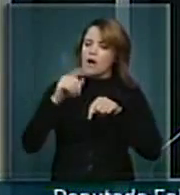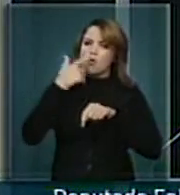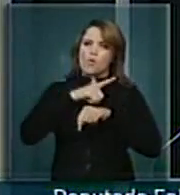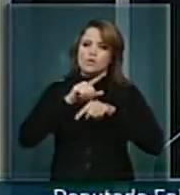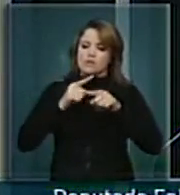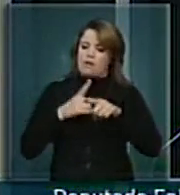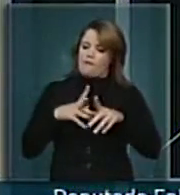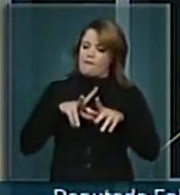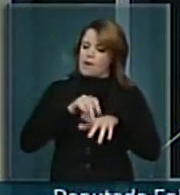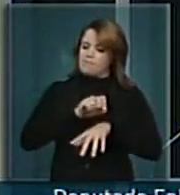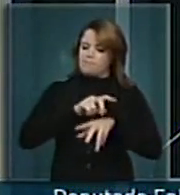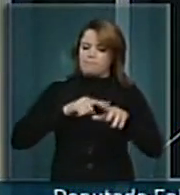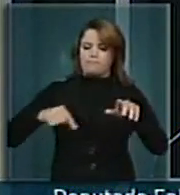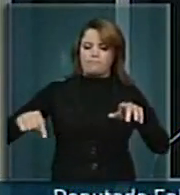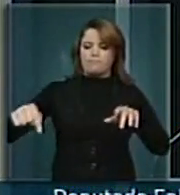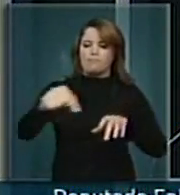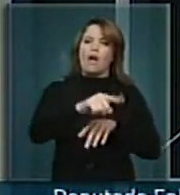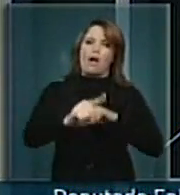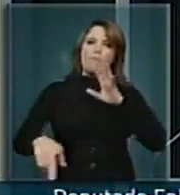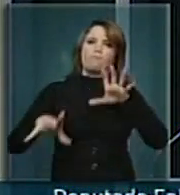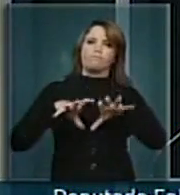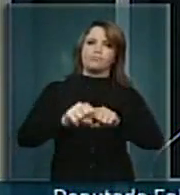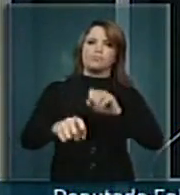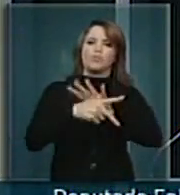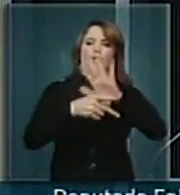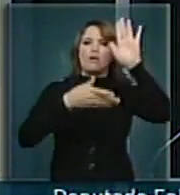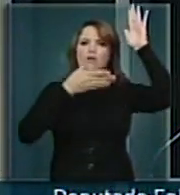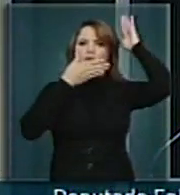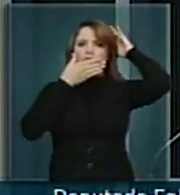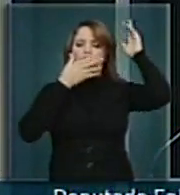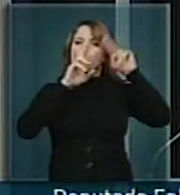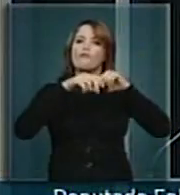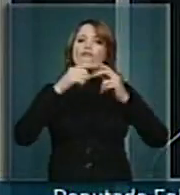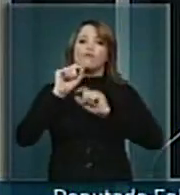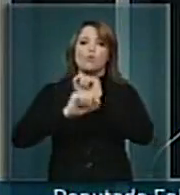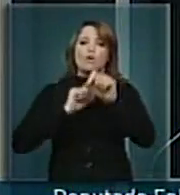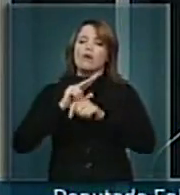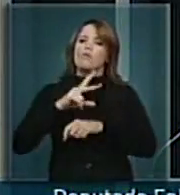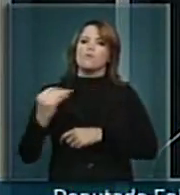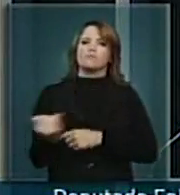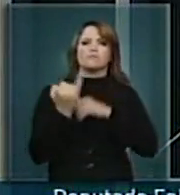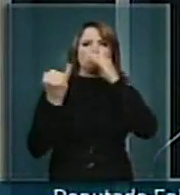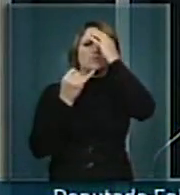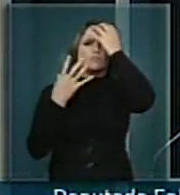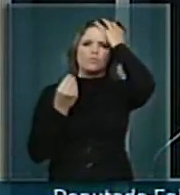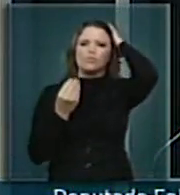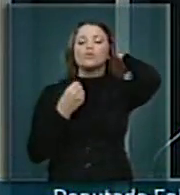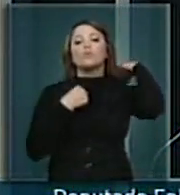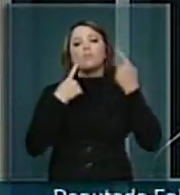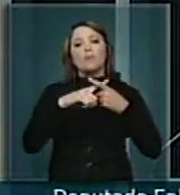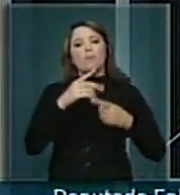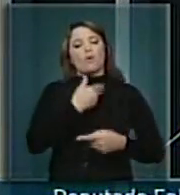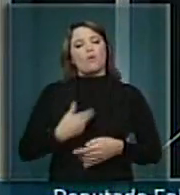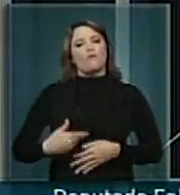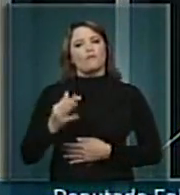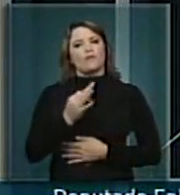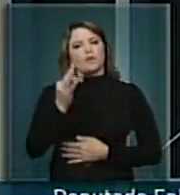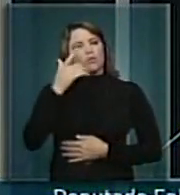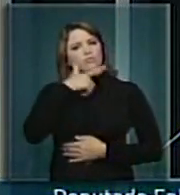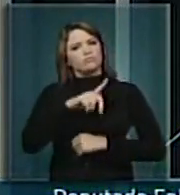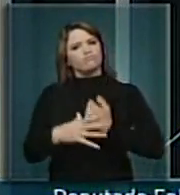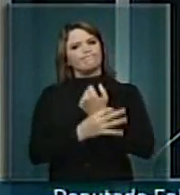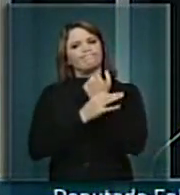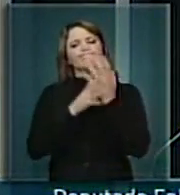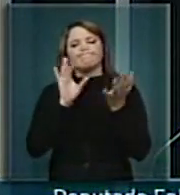pela demarcação de terras indígenas projeta-se como ferramenta importante para que a União possa